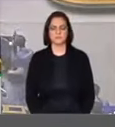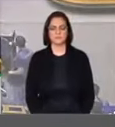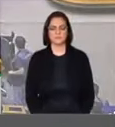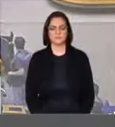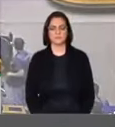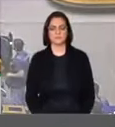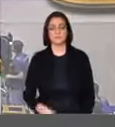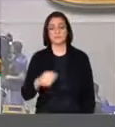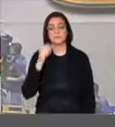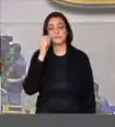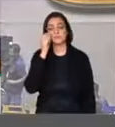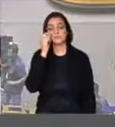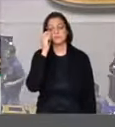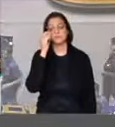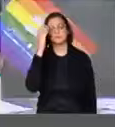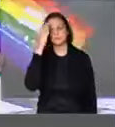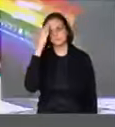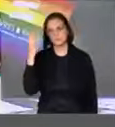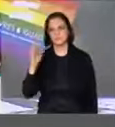Agradecer ao David,